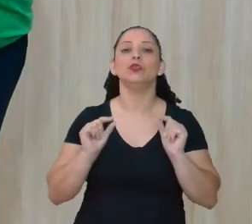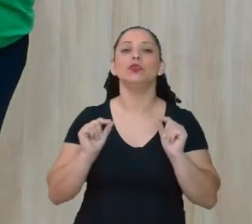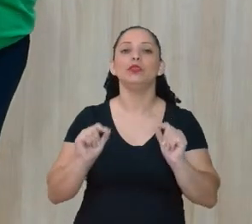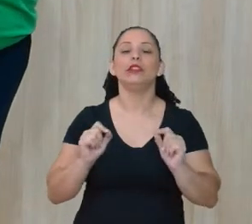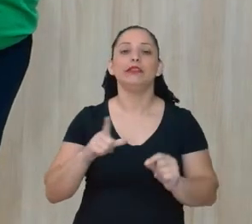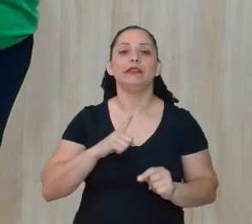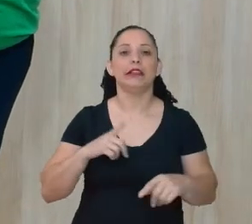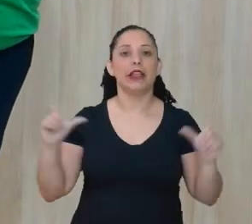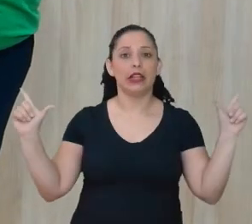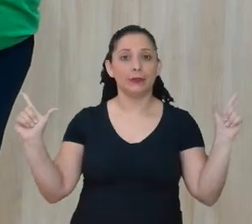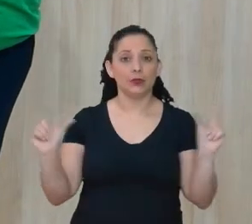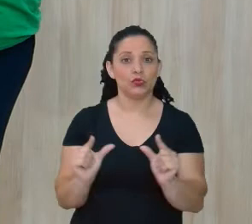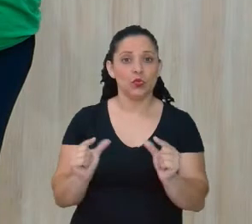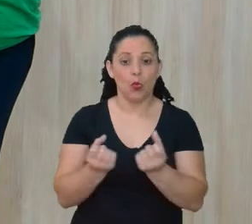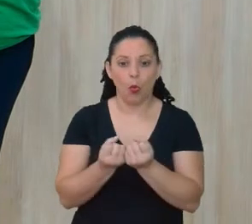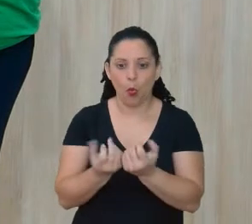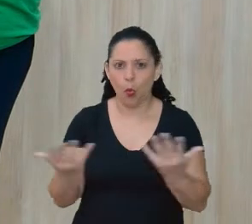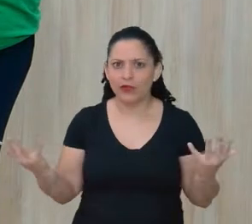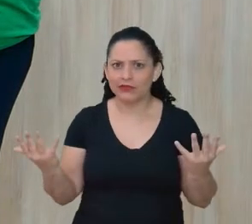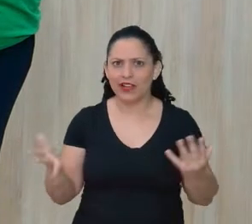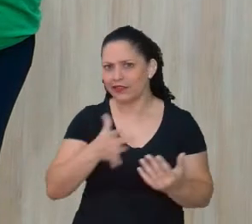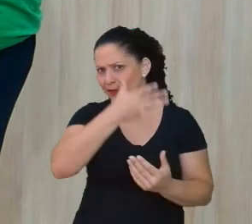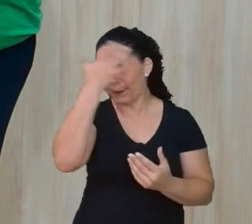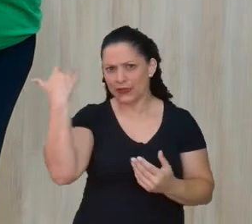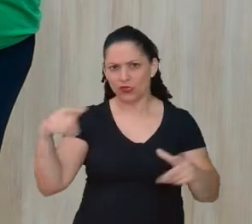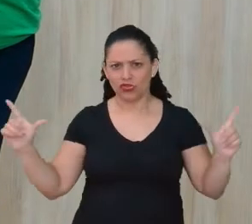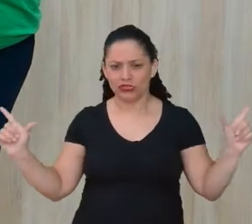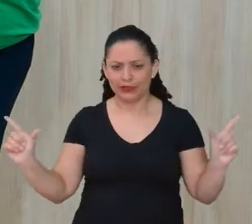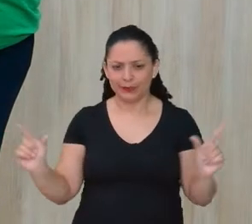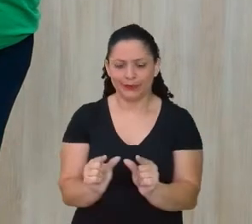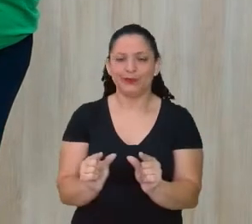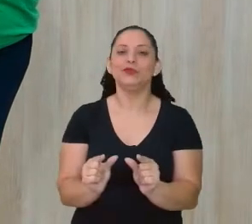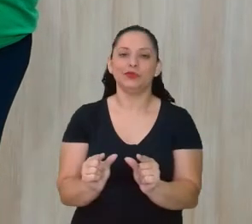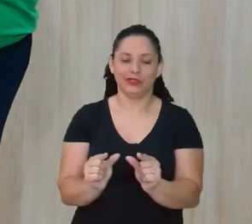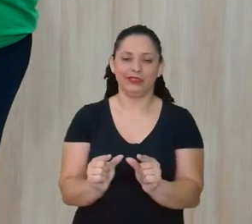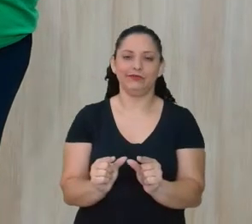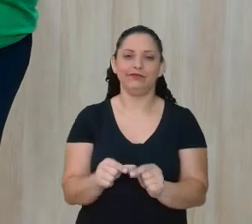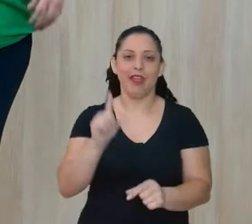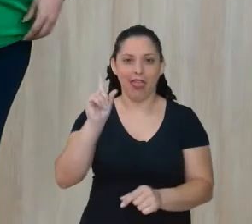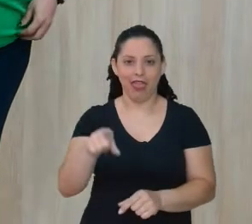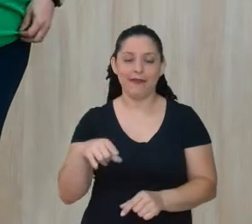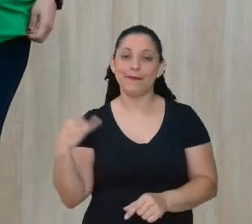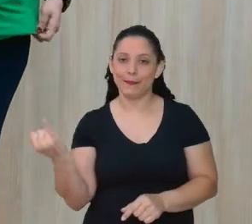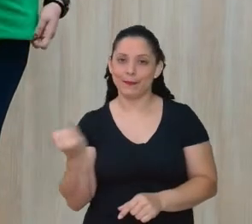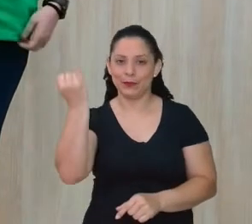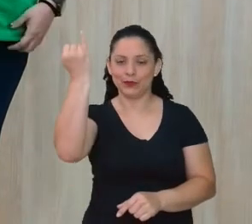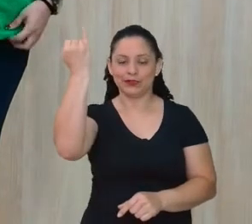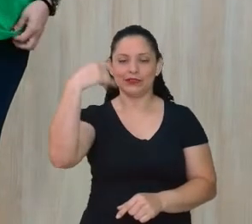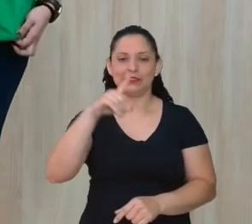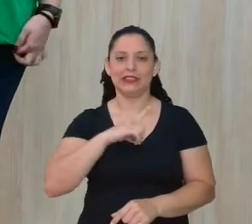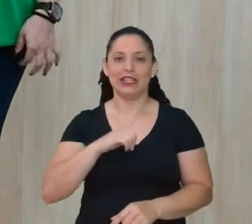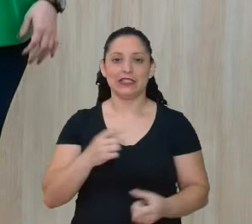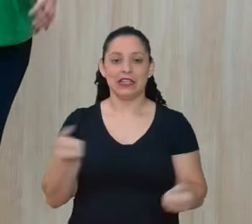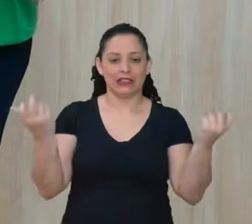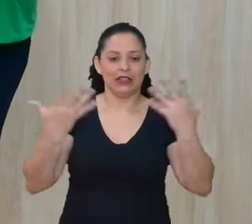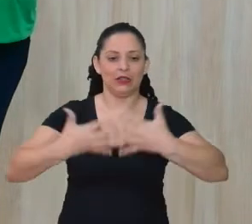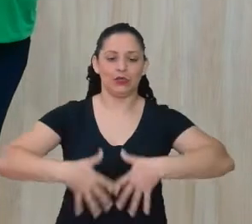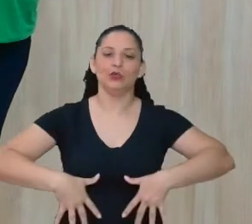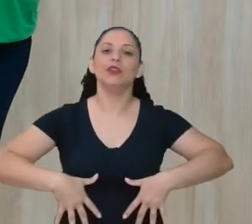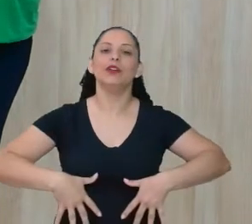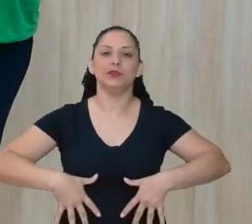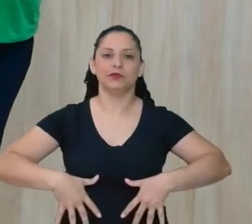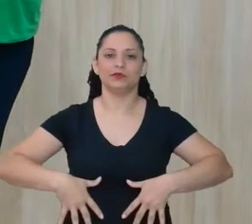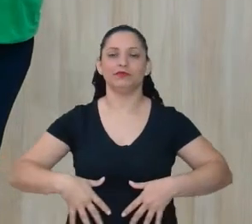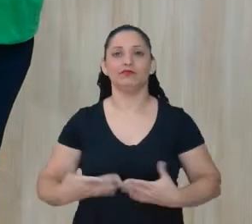populacional, que é importante, ecologicamente falando. É importante haver essa intervenção natural, né?